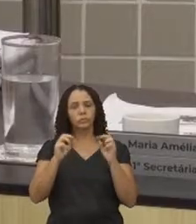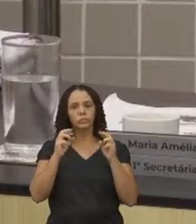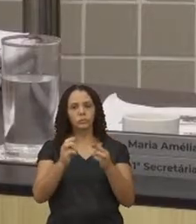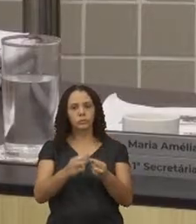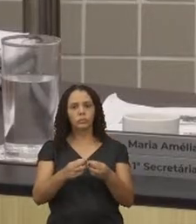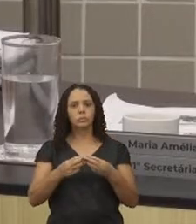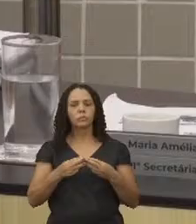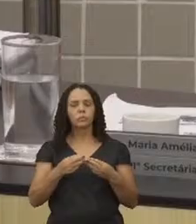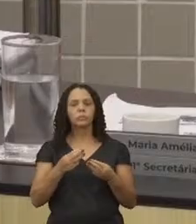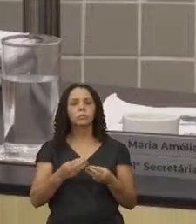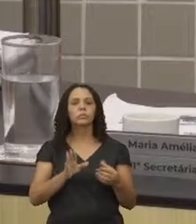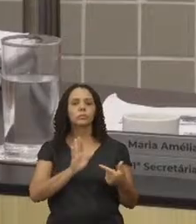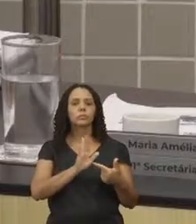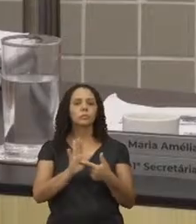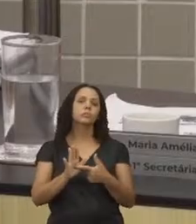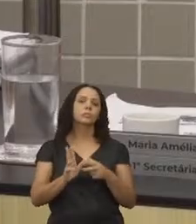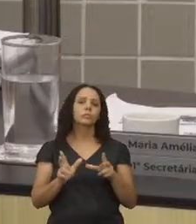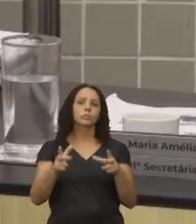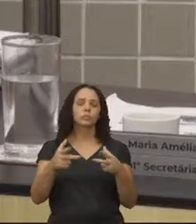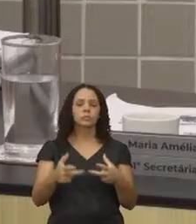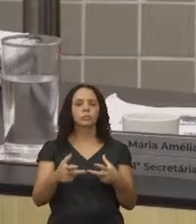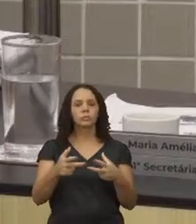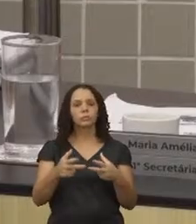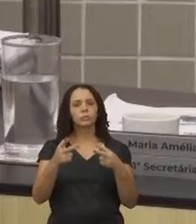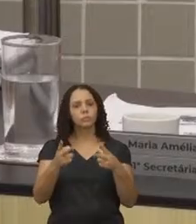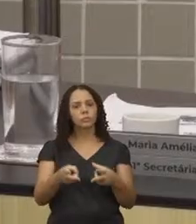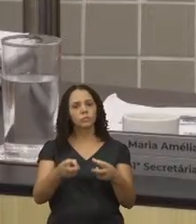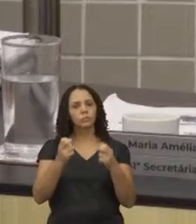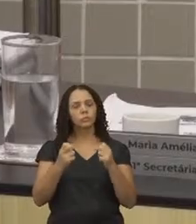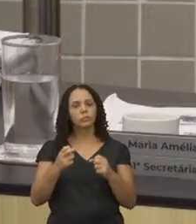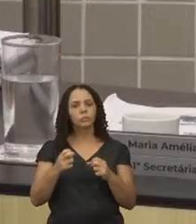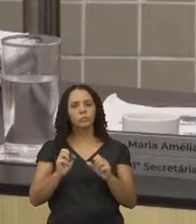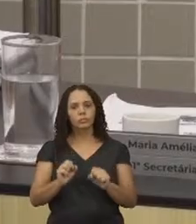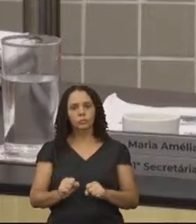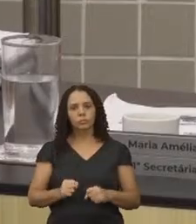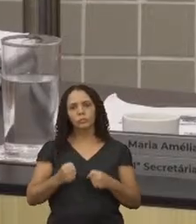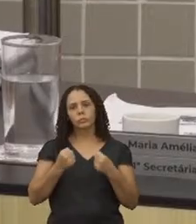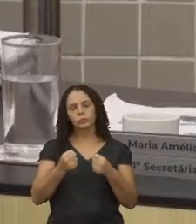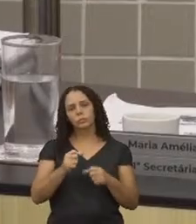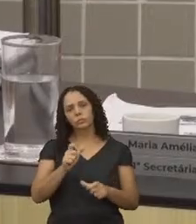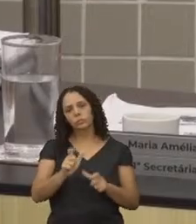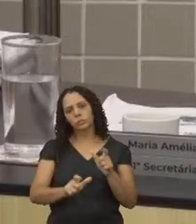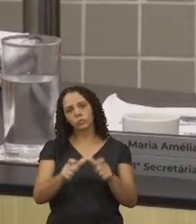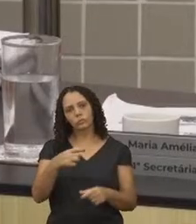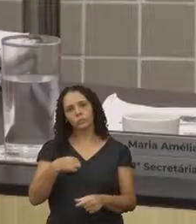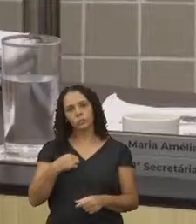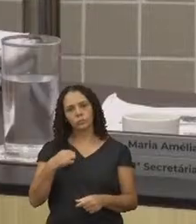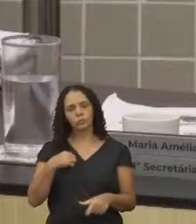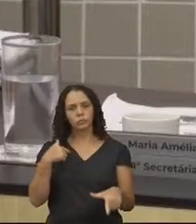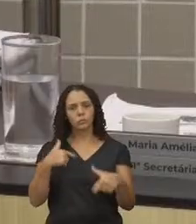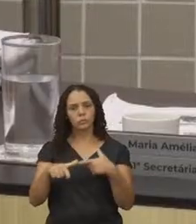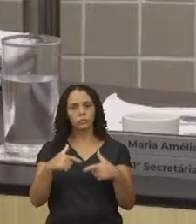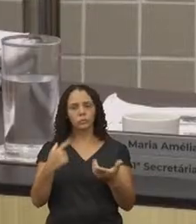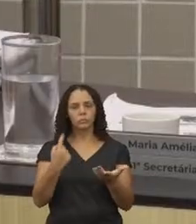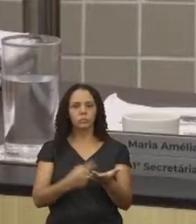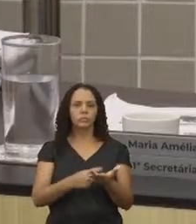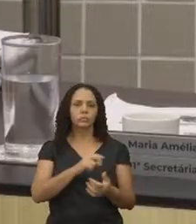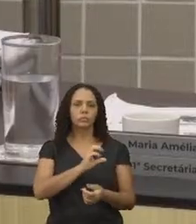o reconhecimento desta Casa Legislativa à dedicação dos voluntários e ao compromisso da CVV com a